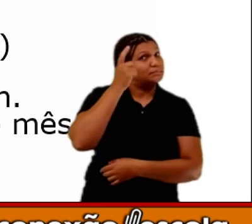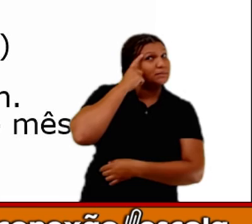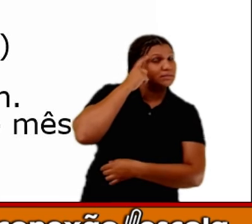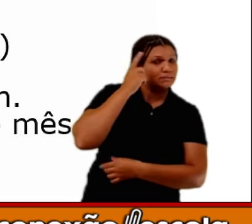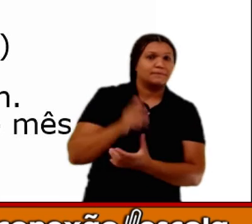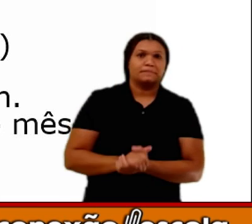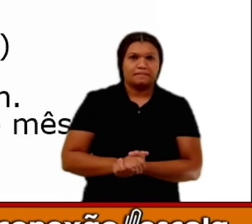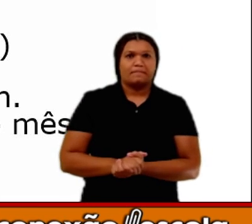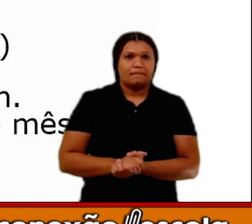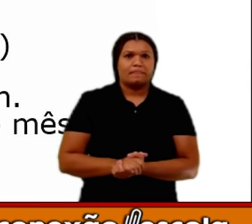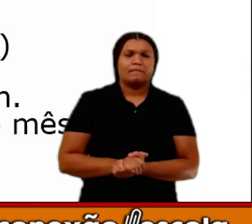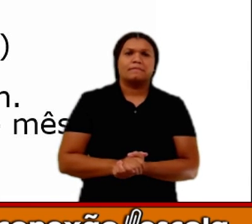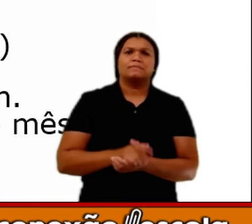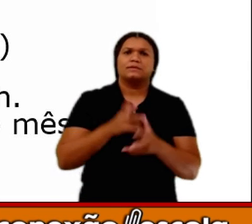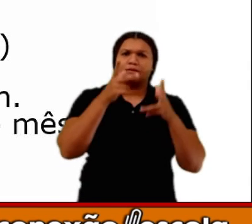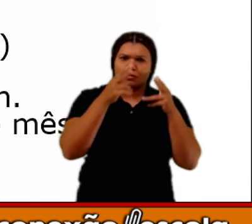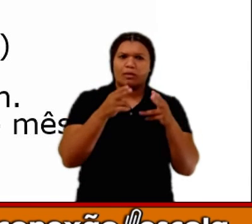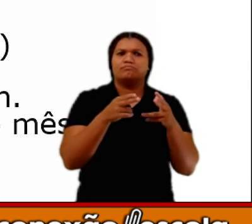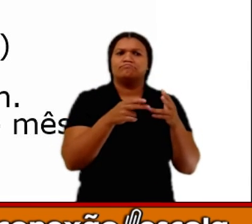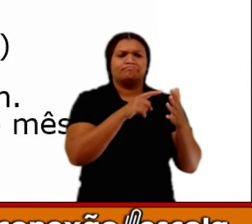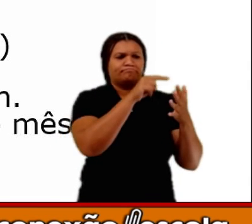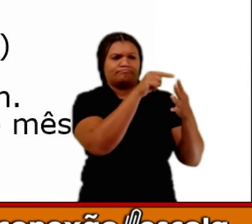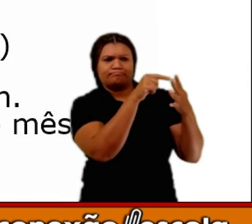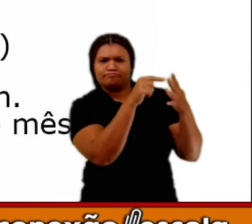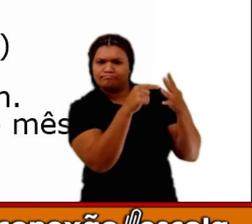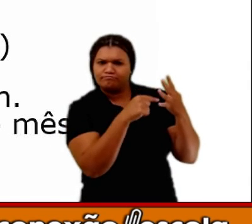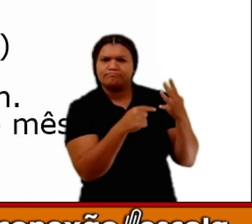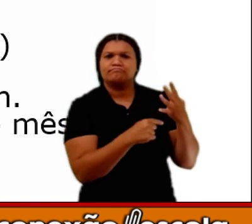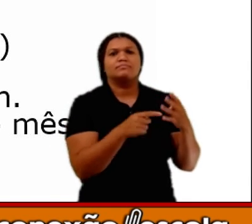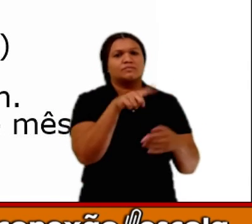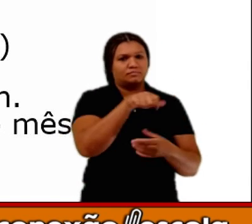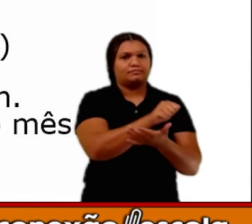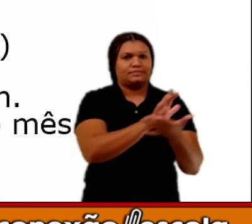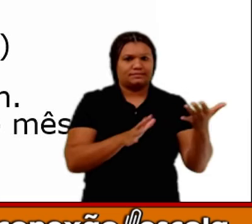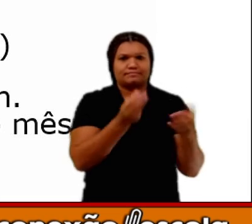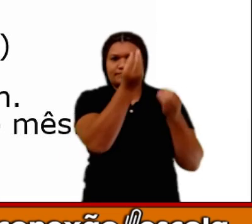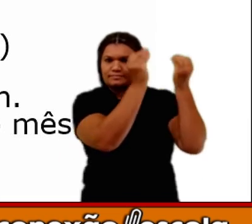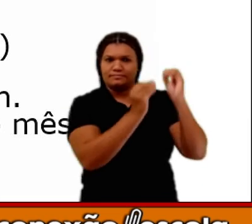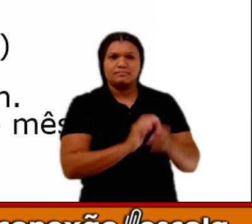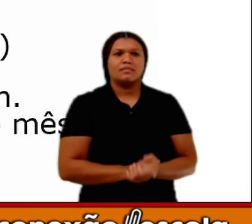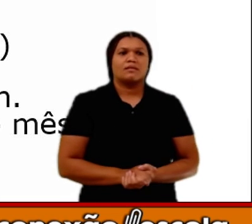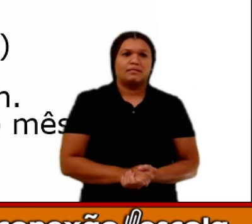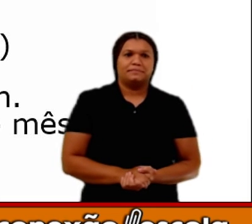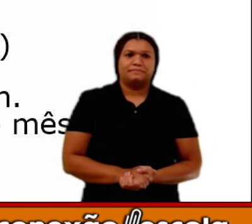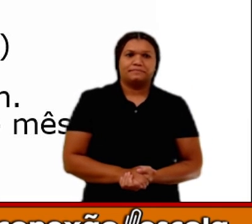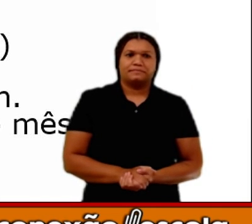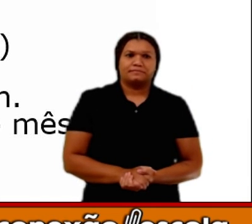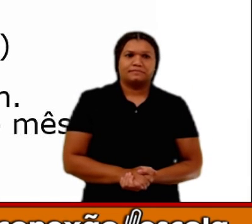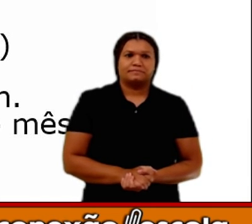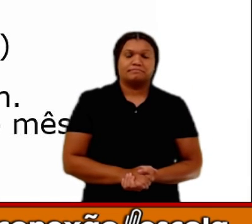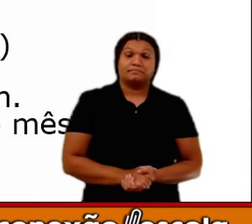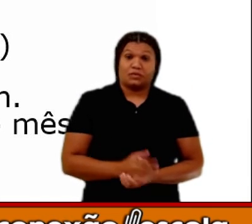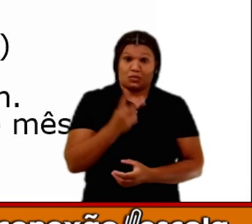mesma coisa você vai fazer a nas próximas nos próximos exercícios Pier and Mark